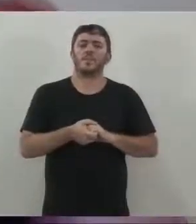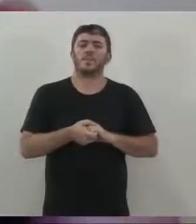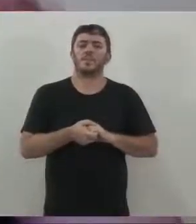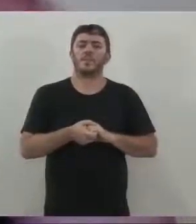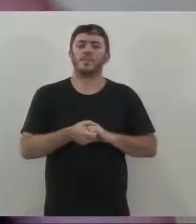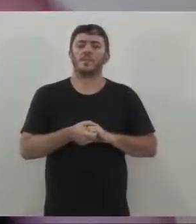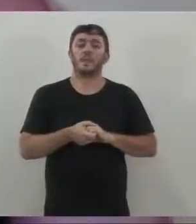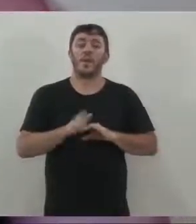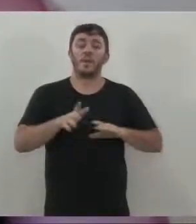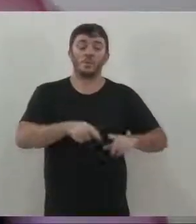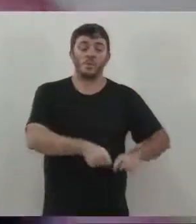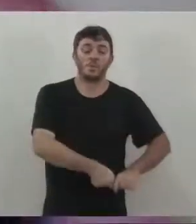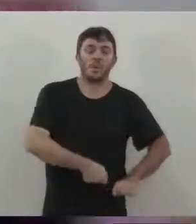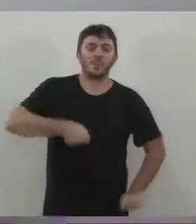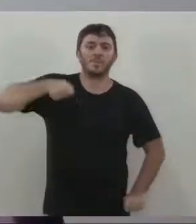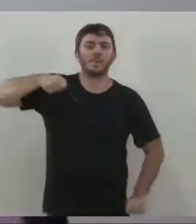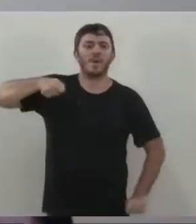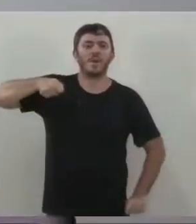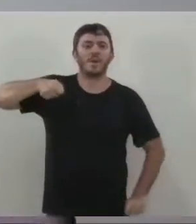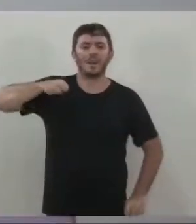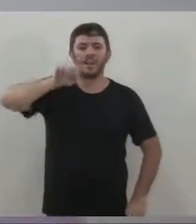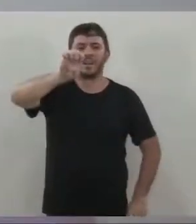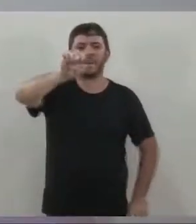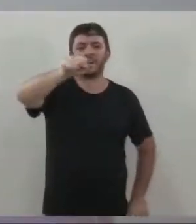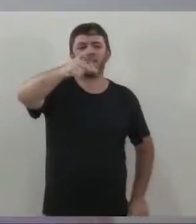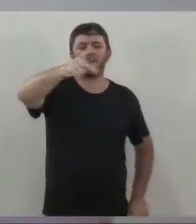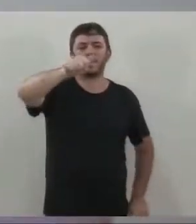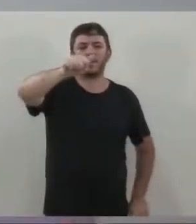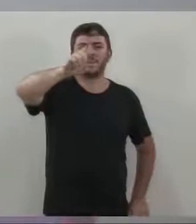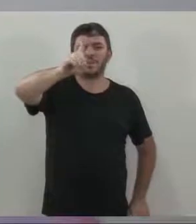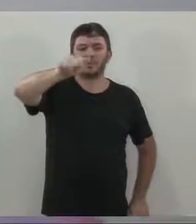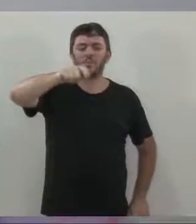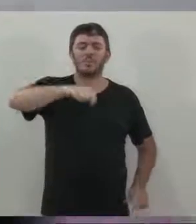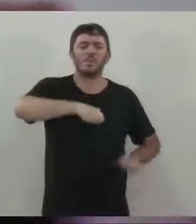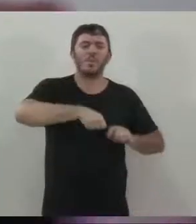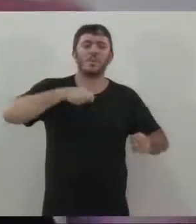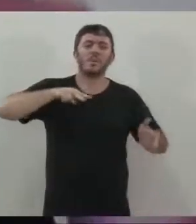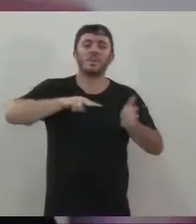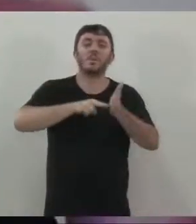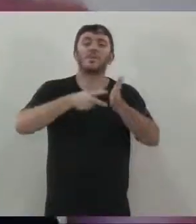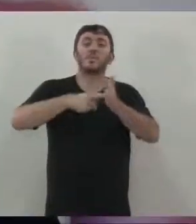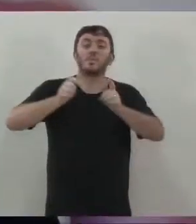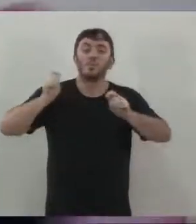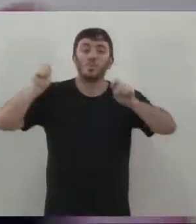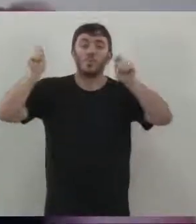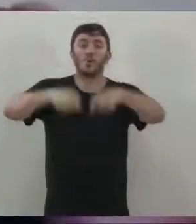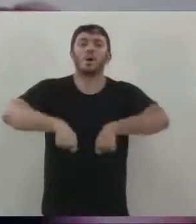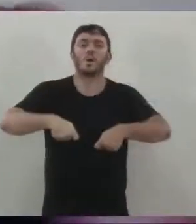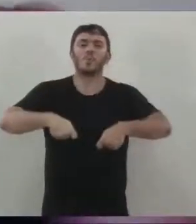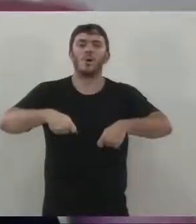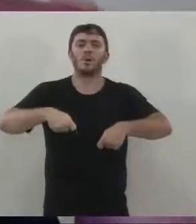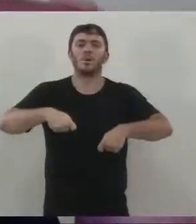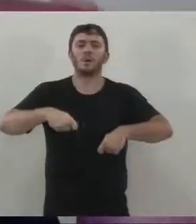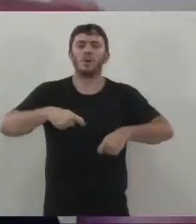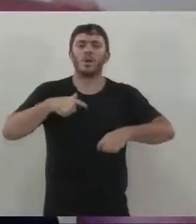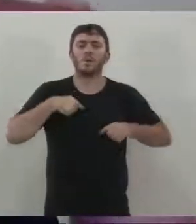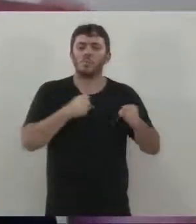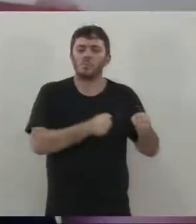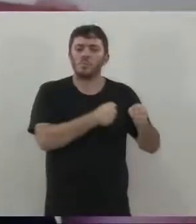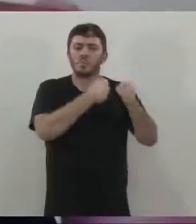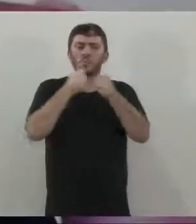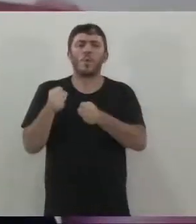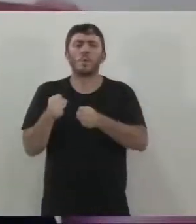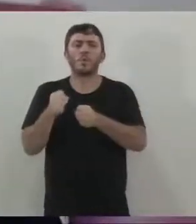A espada significa a capacidade de exercer o poder de decisão da